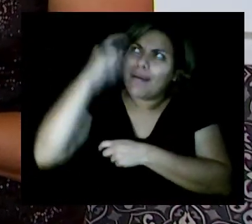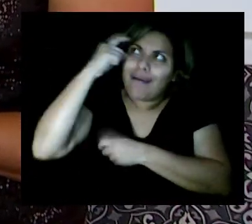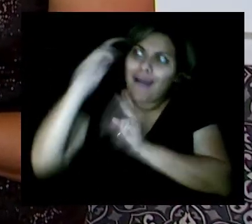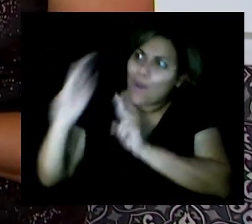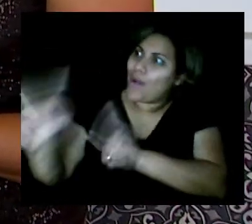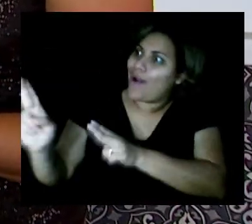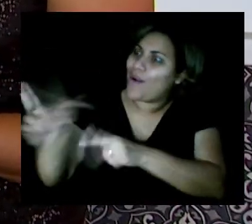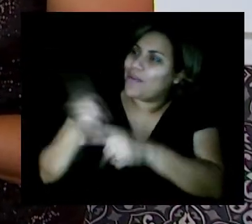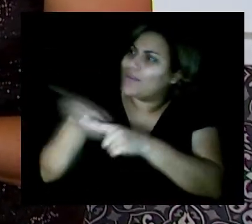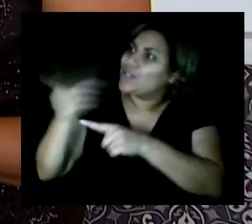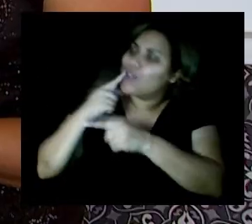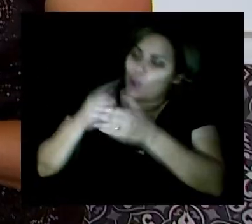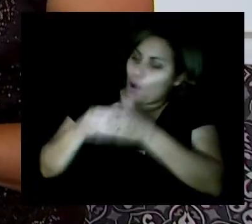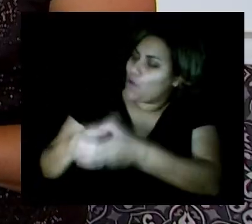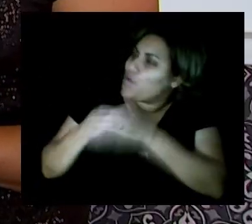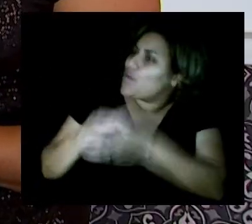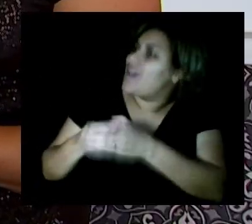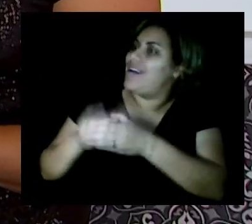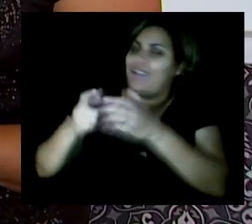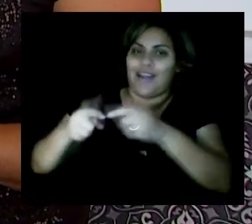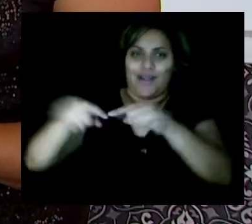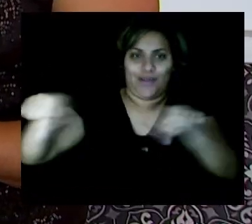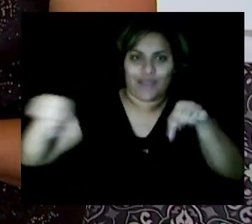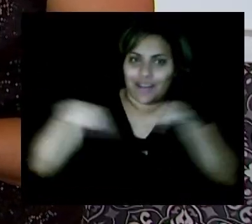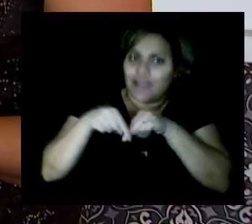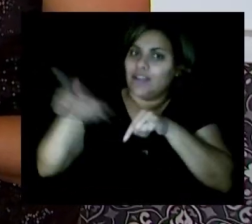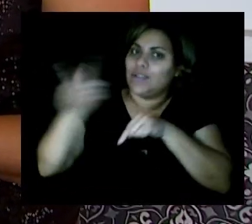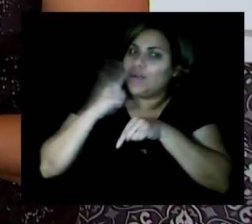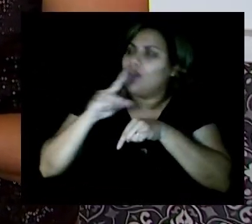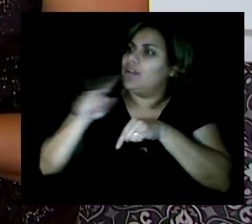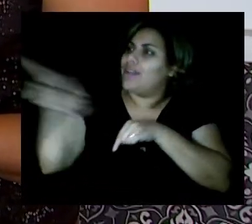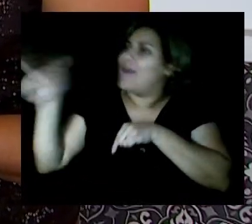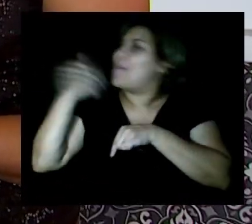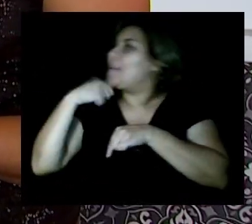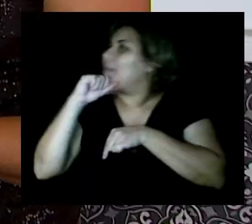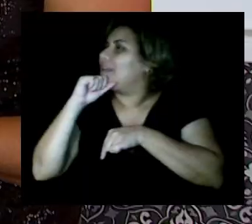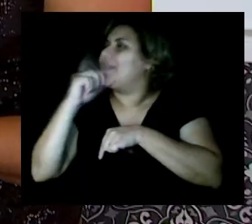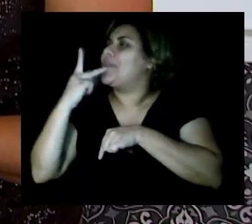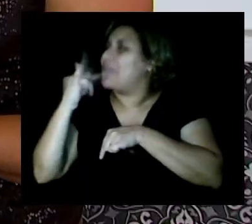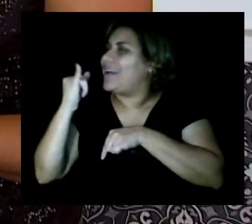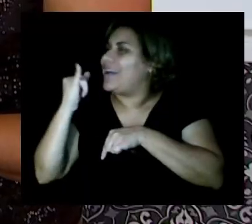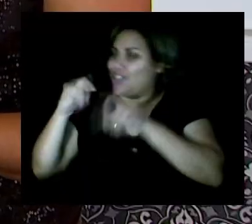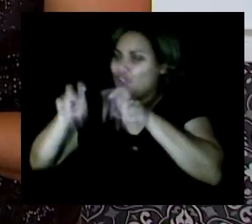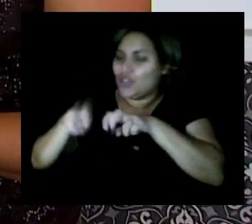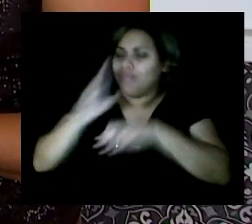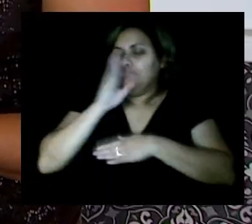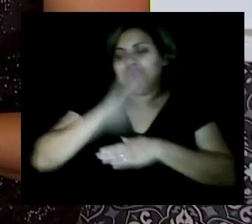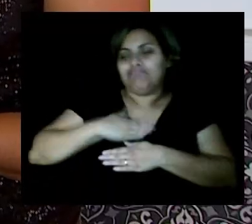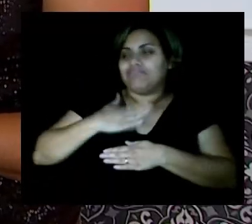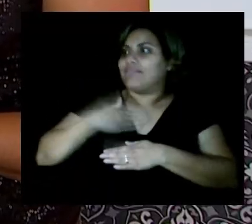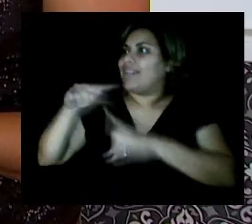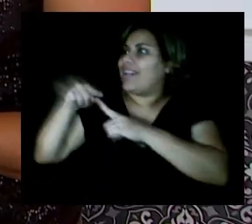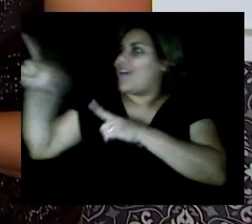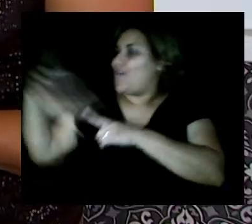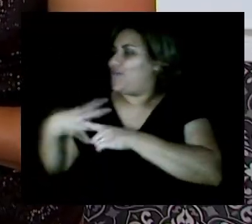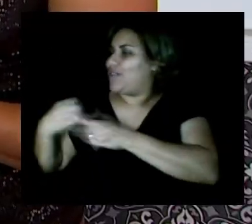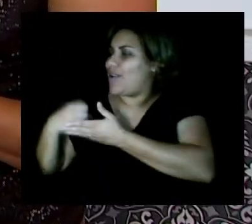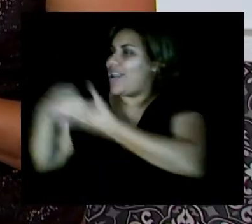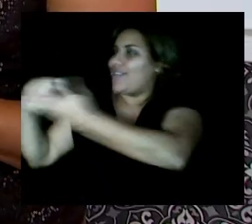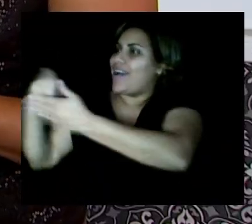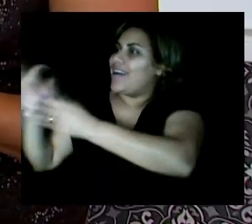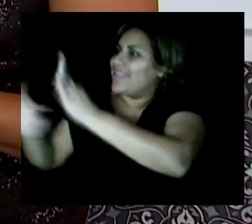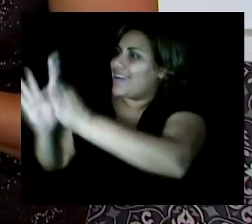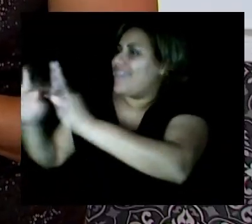tem um espaço aqui, uma sala para vocês ficarem enquanto os filhos estão passando por atendimento, né? Isso é muito bom, né?